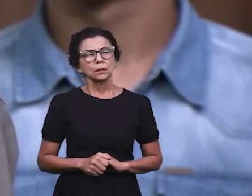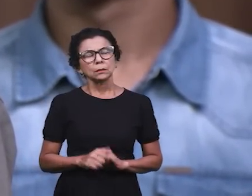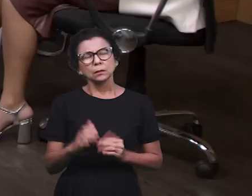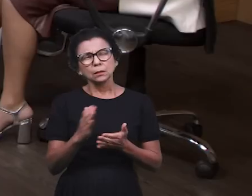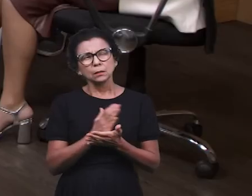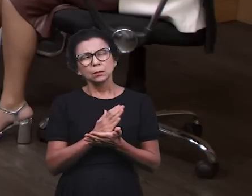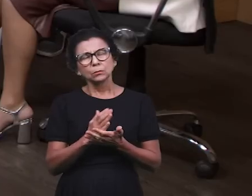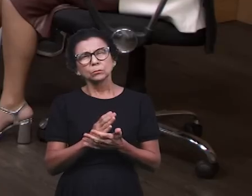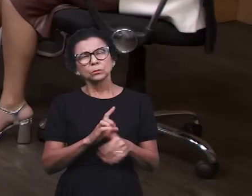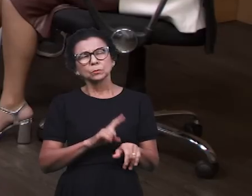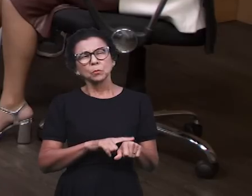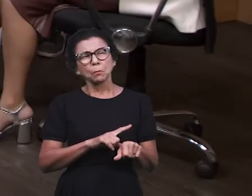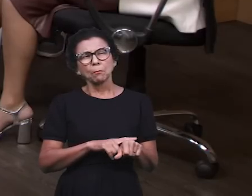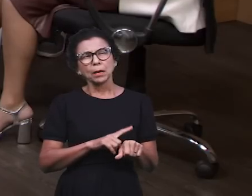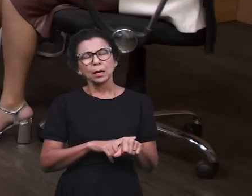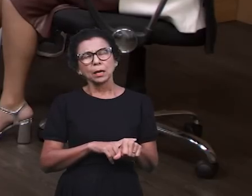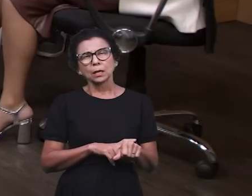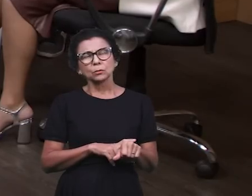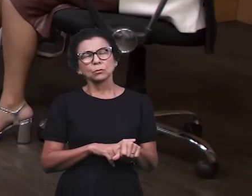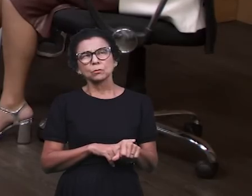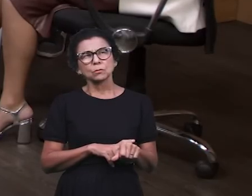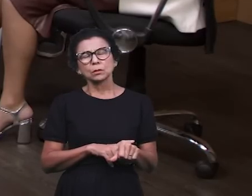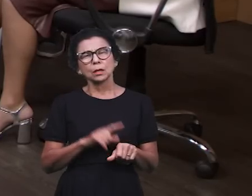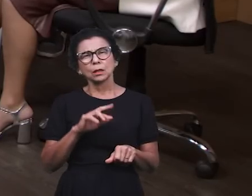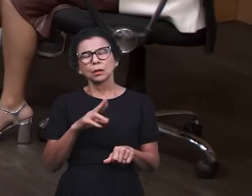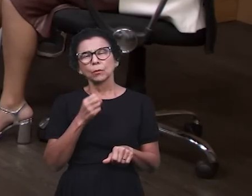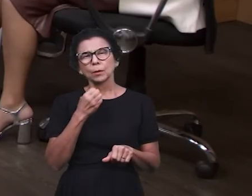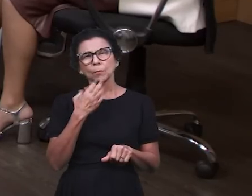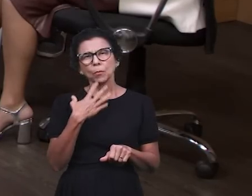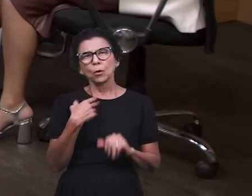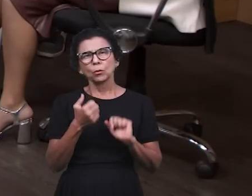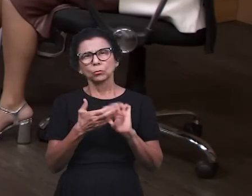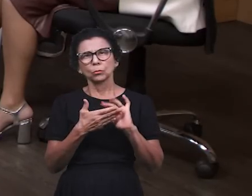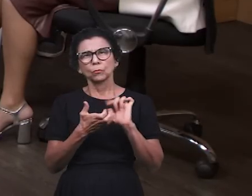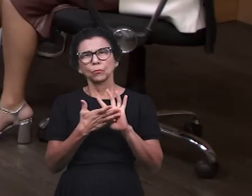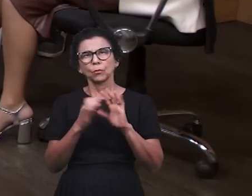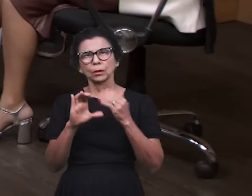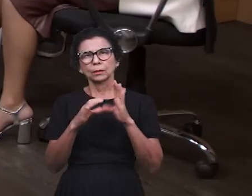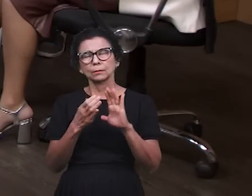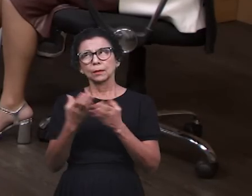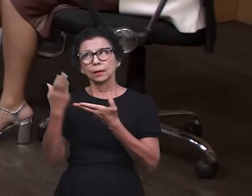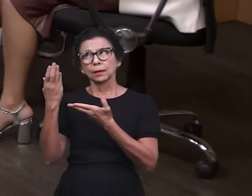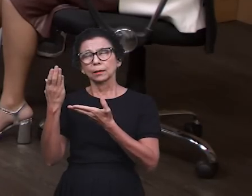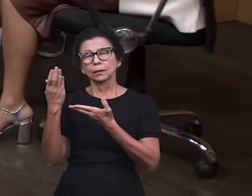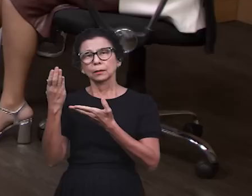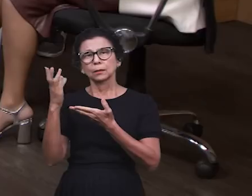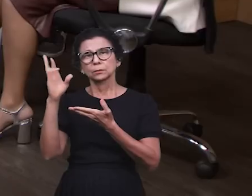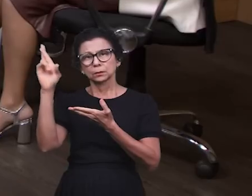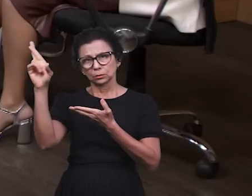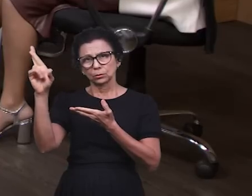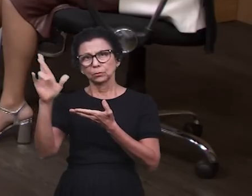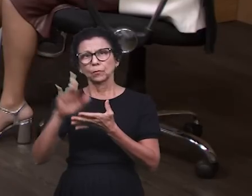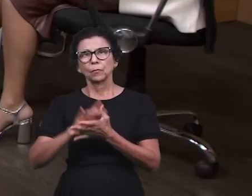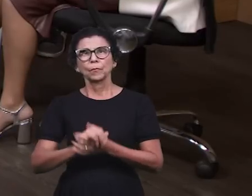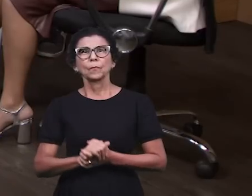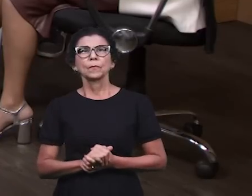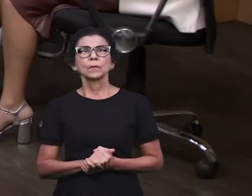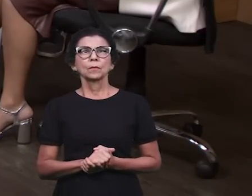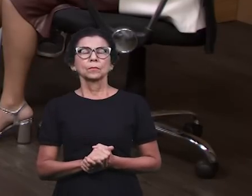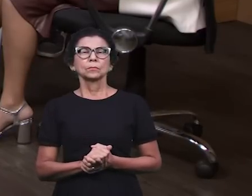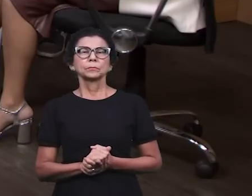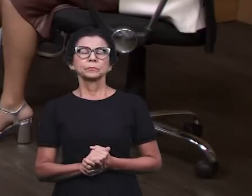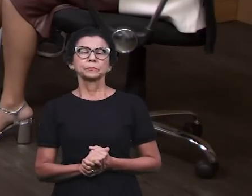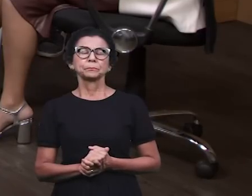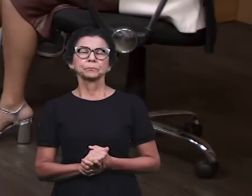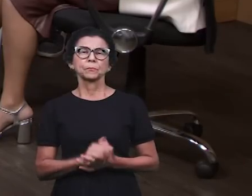Bom, a palavra responde bem isso, né? salmo,